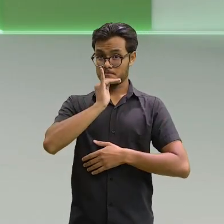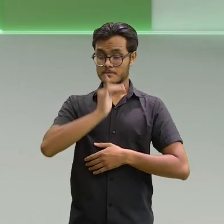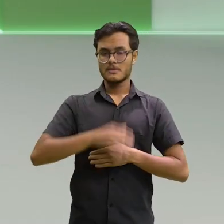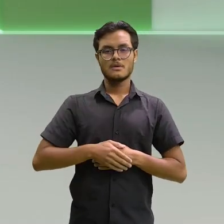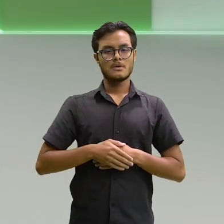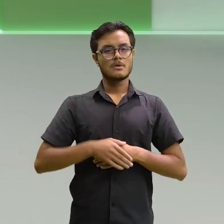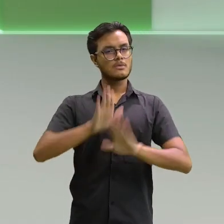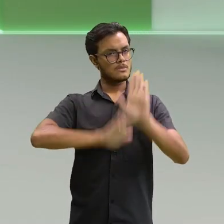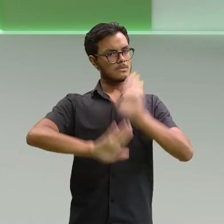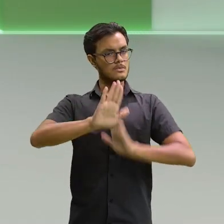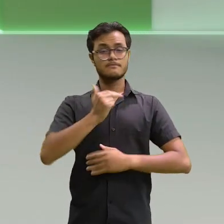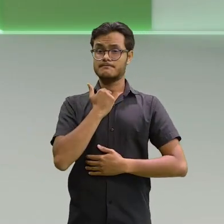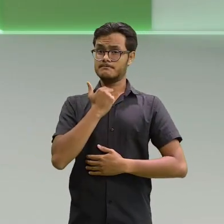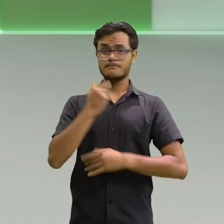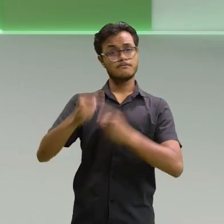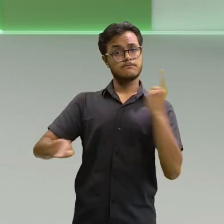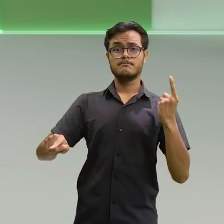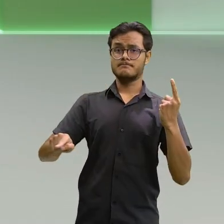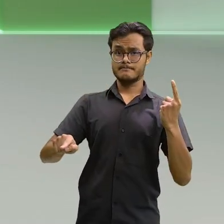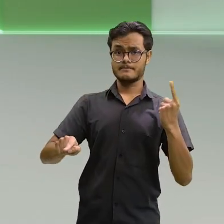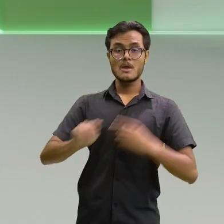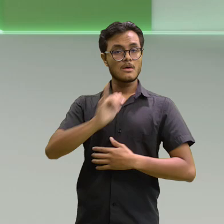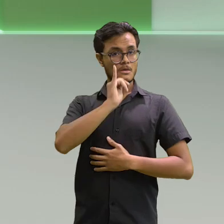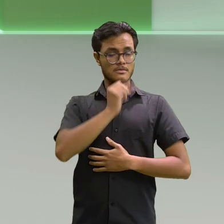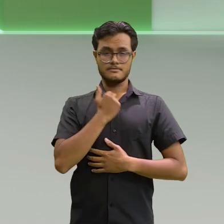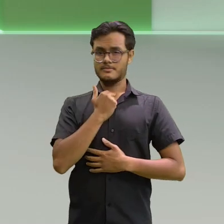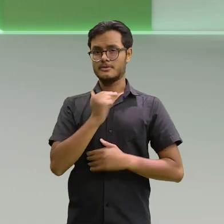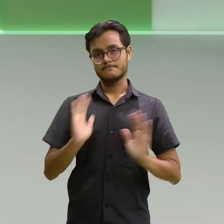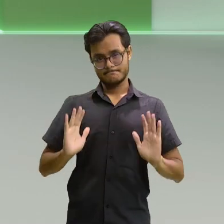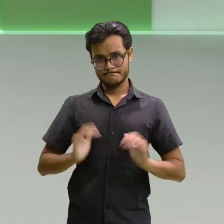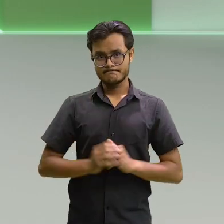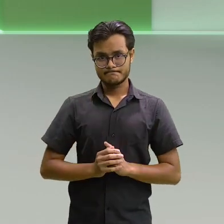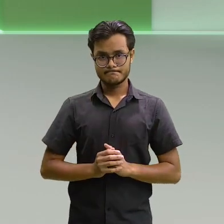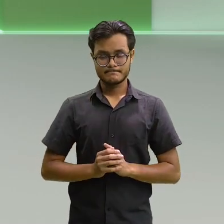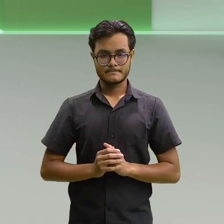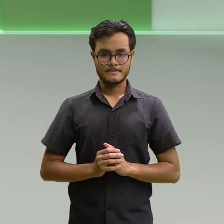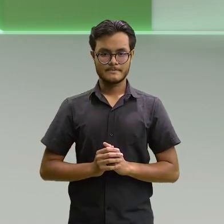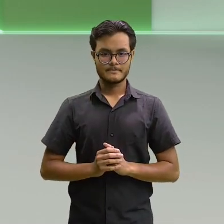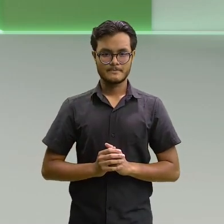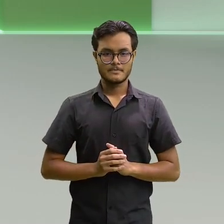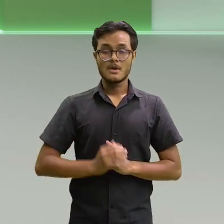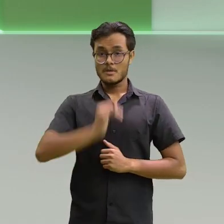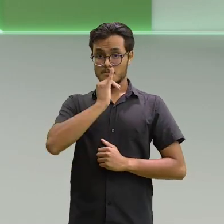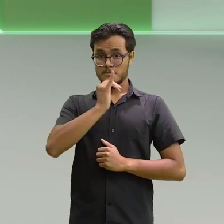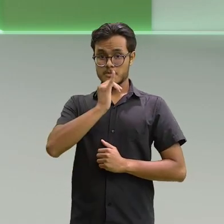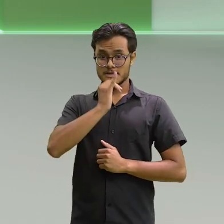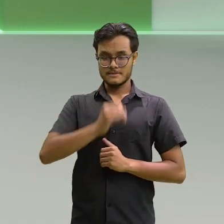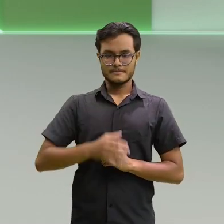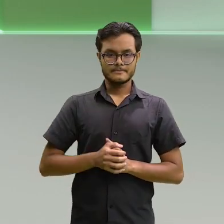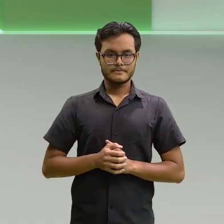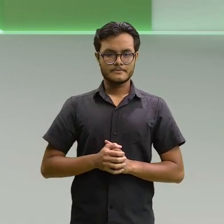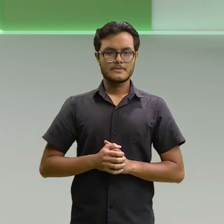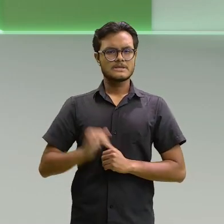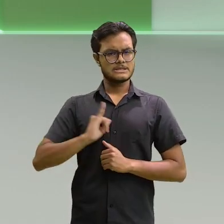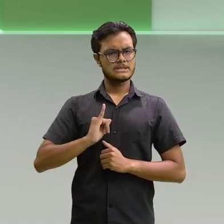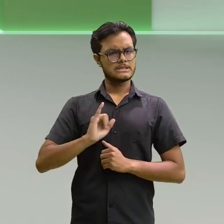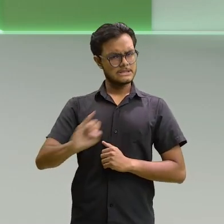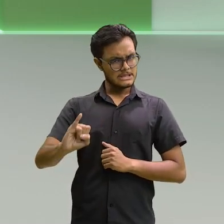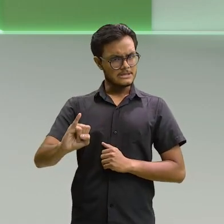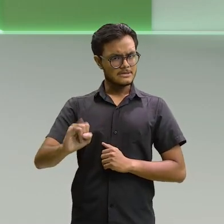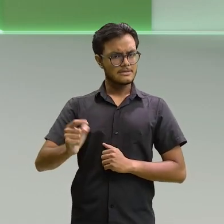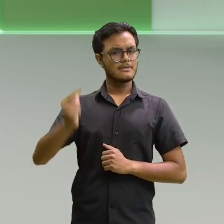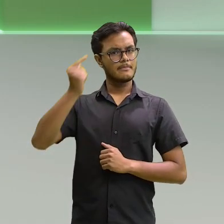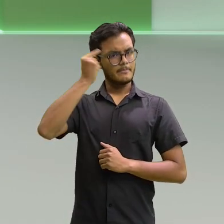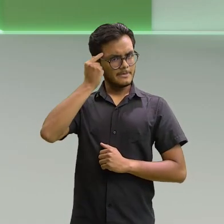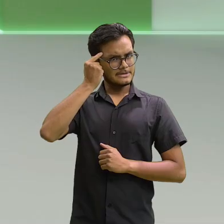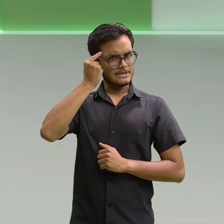não, pelo amor de Deus, você não faz isso, certo? Quando você tem a brilhante ideia de engolir e